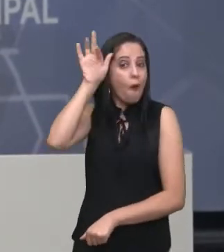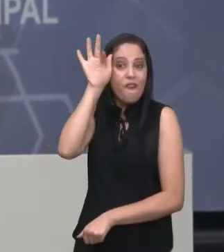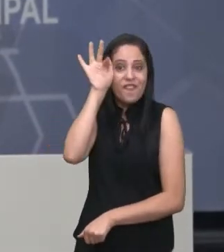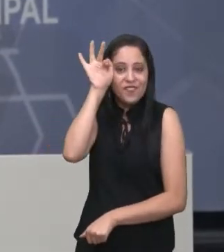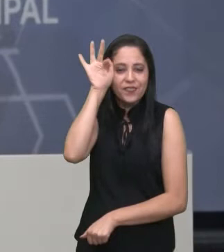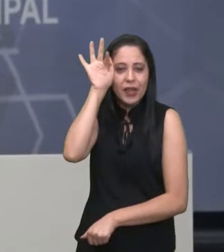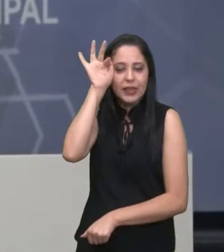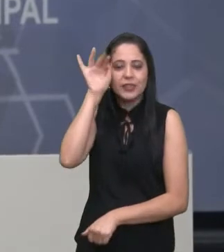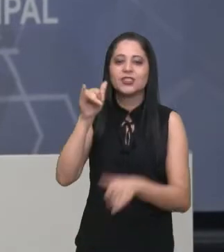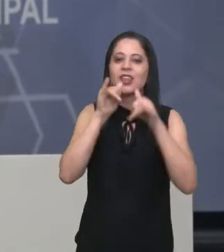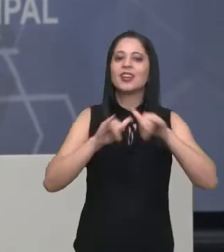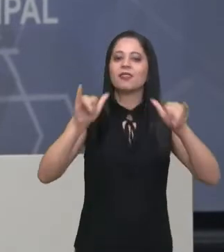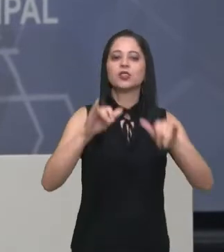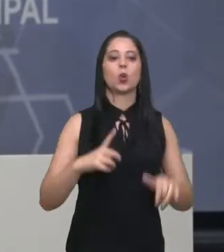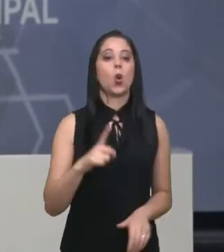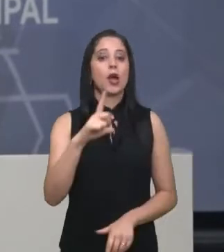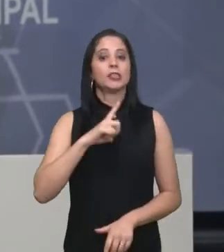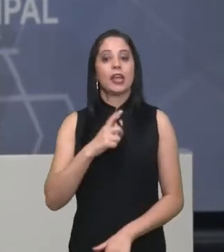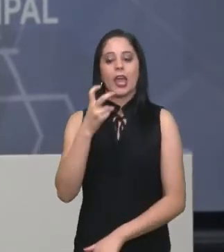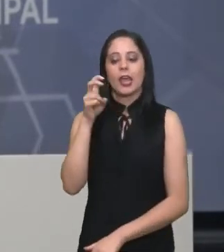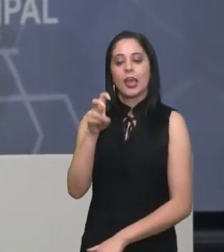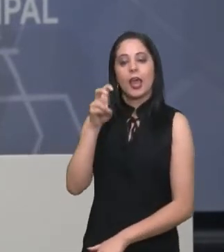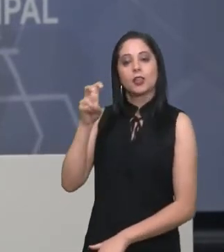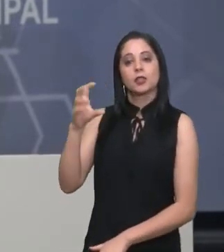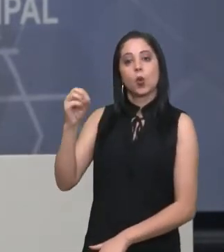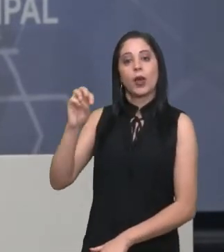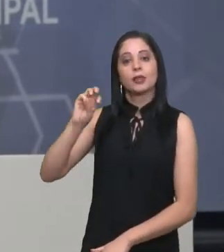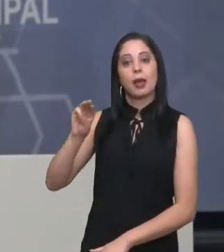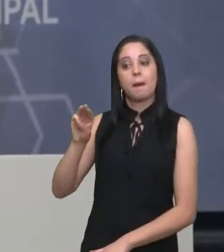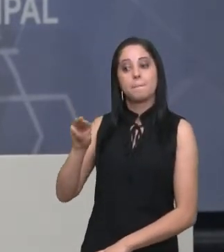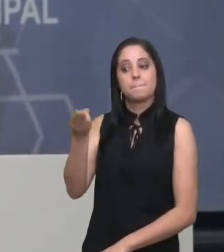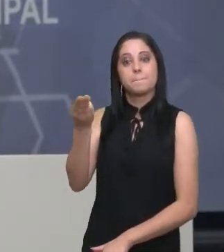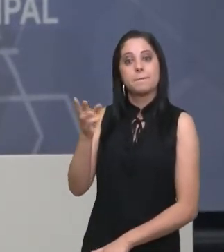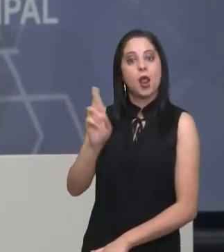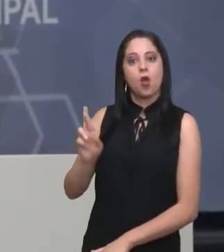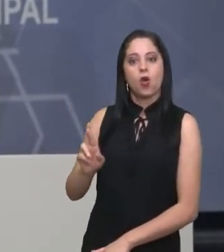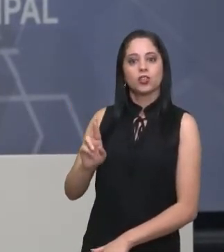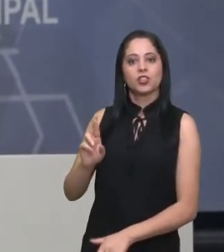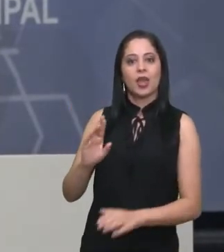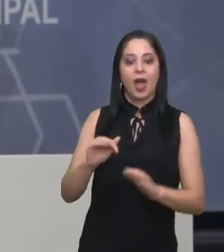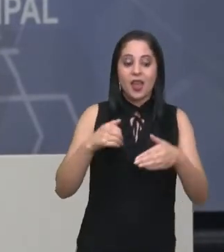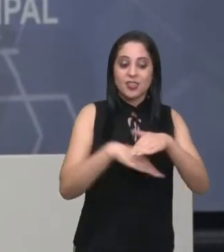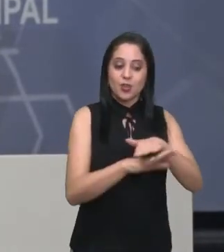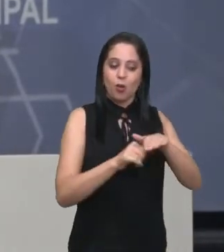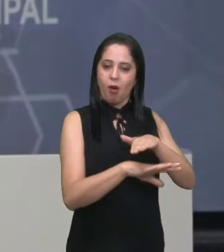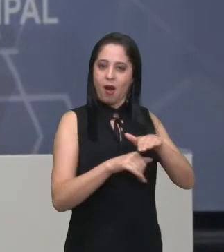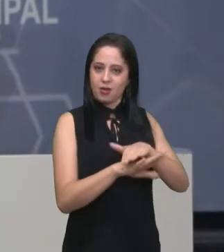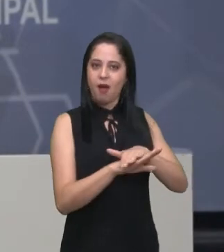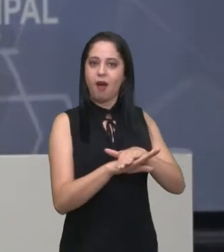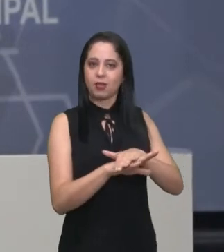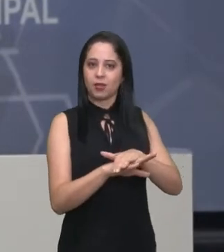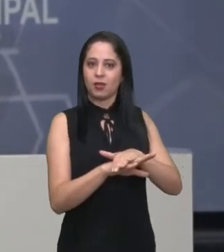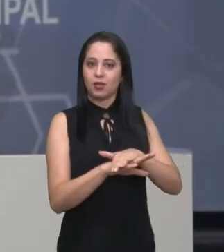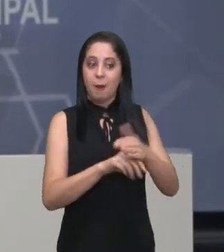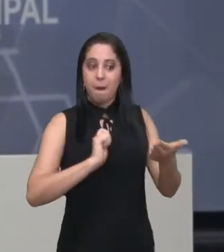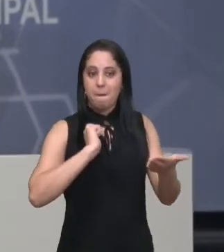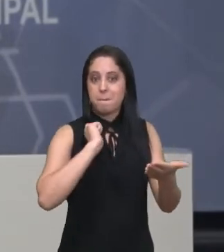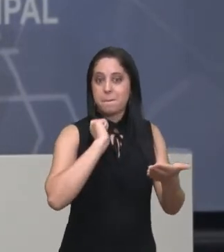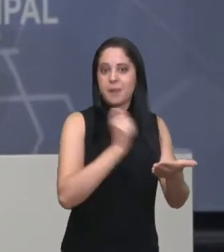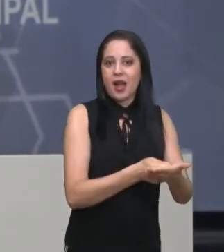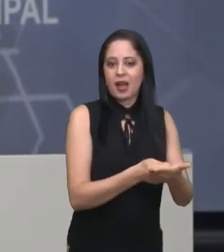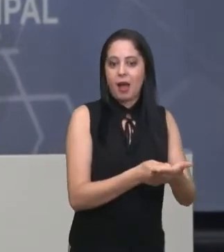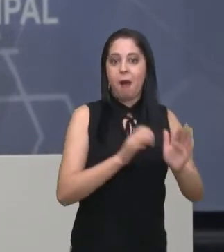tinha 550 milhões em caixa e que tinha o dinheiro para pagar a dívida com o Instituto. Mas